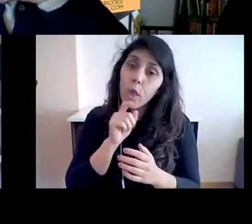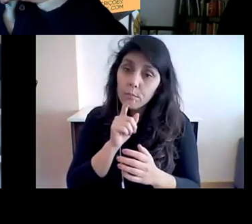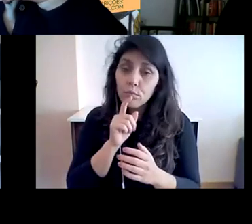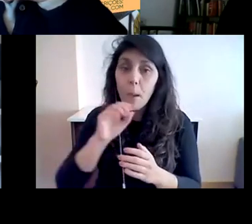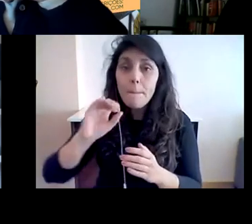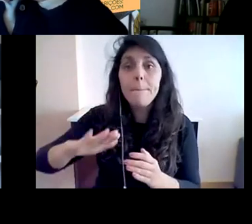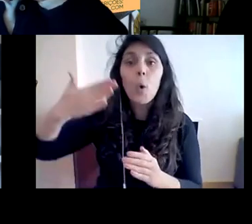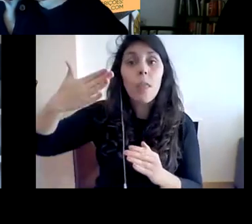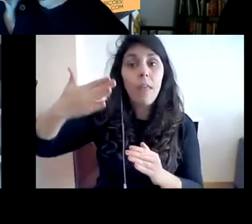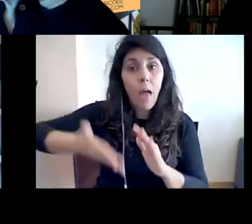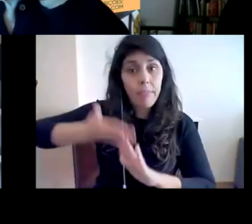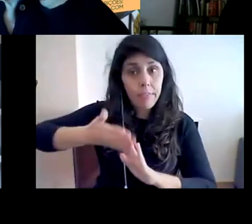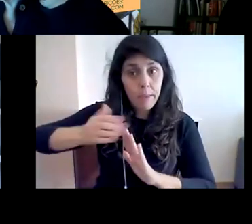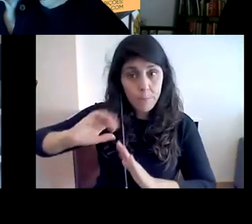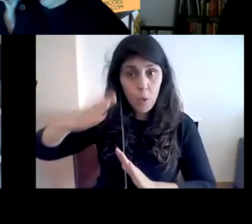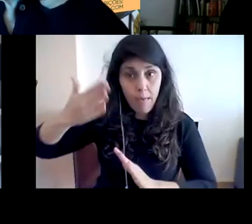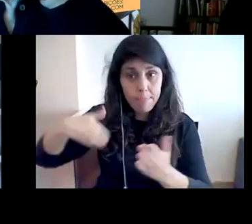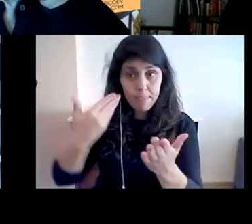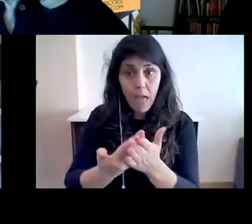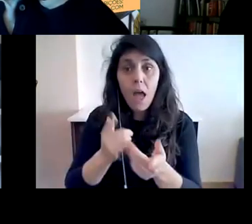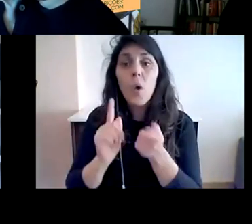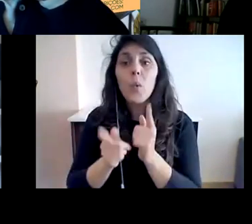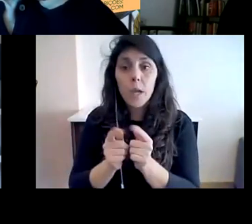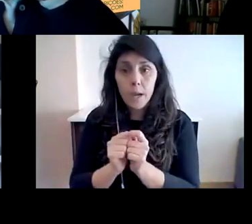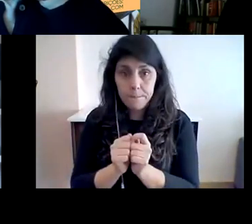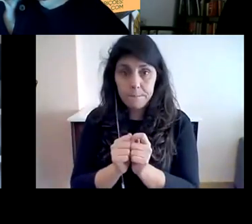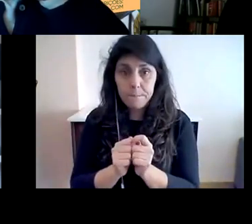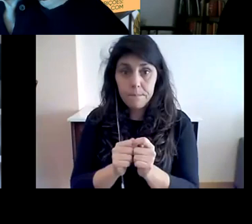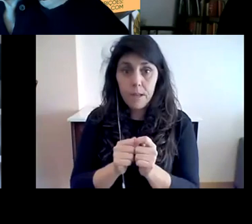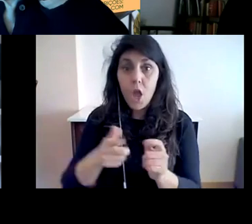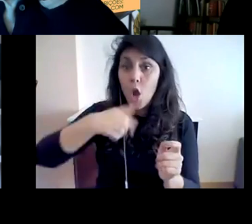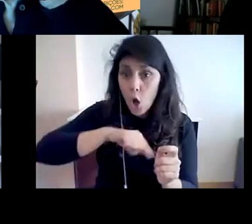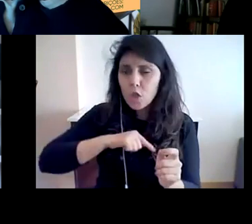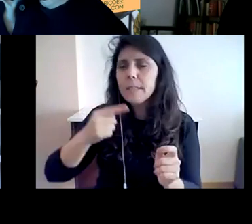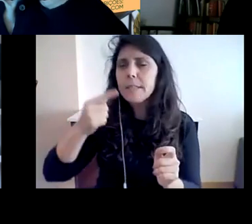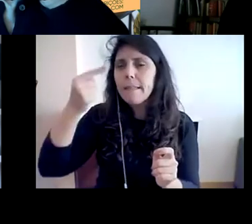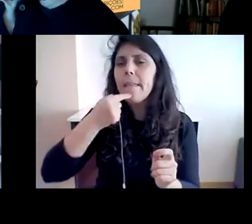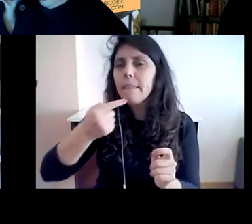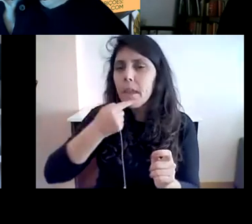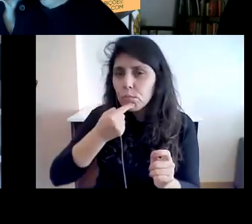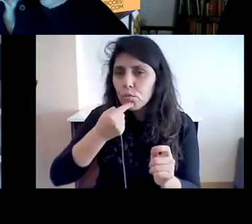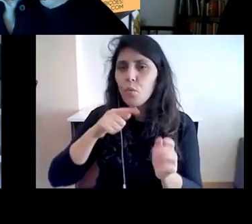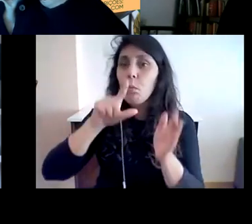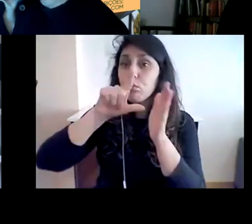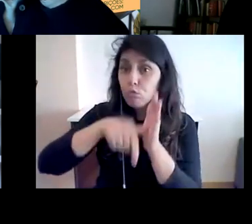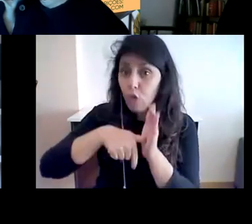nos pode guiar, será aquilo que entendamos que é prioritário no projeto